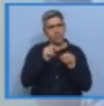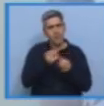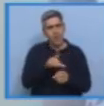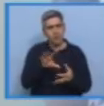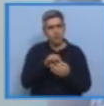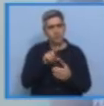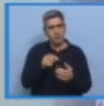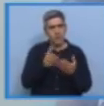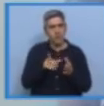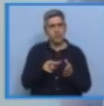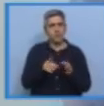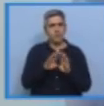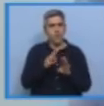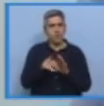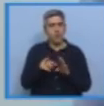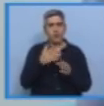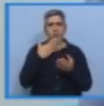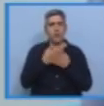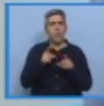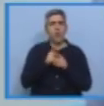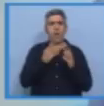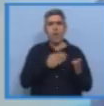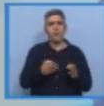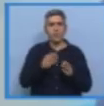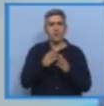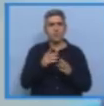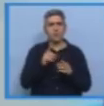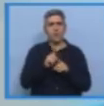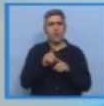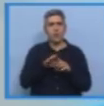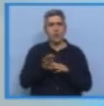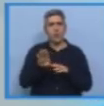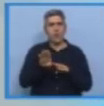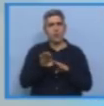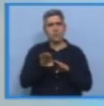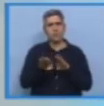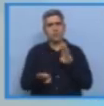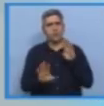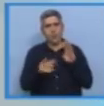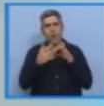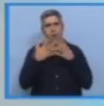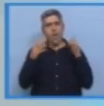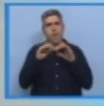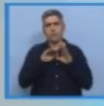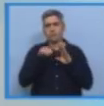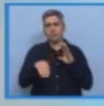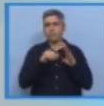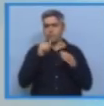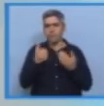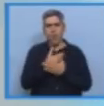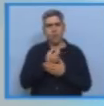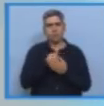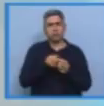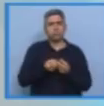Bélgica. Abrir esta porta é abrir um caminho, a chamada rampa deslizante, que já é um avalanche de mortes e